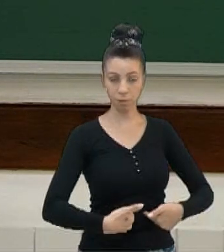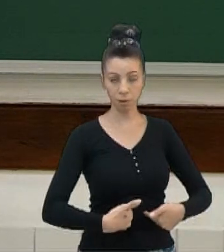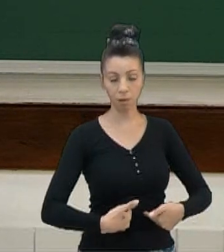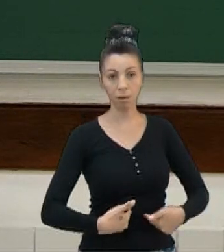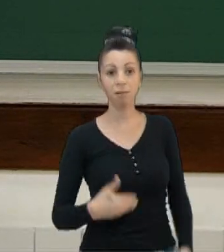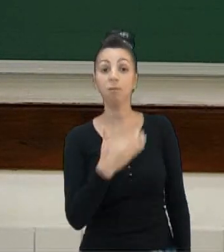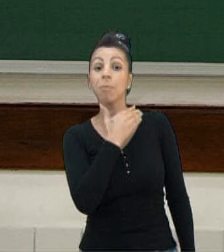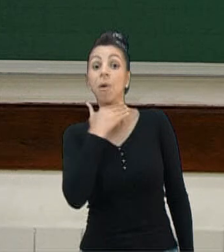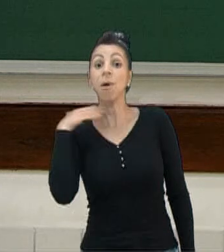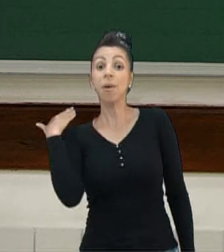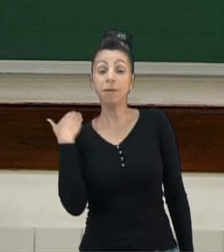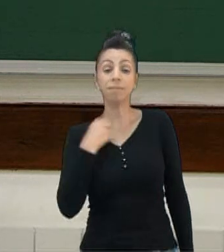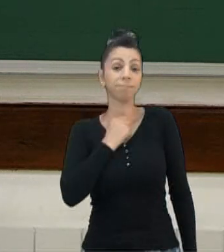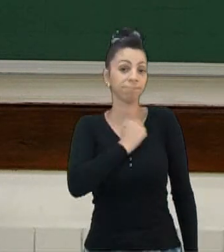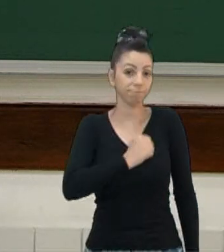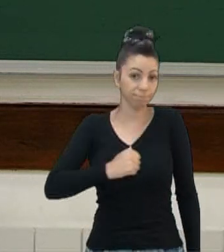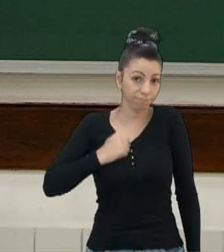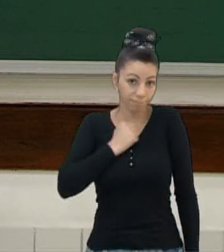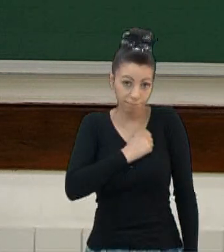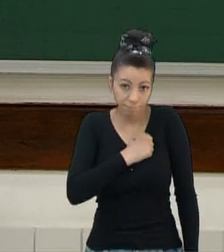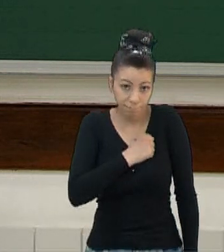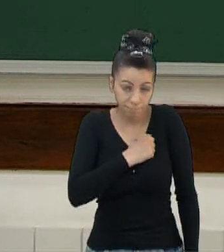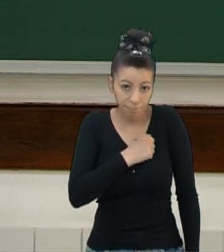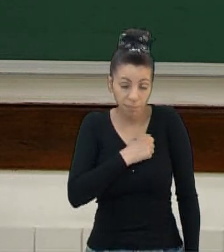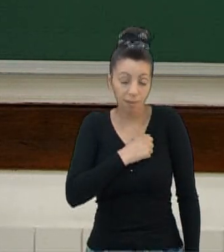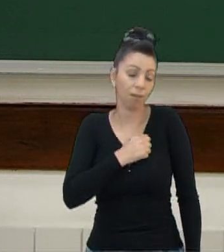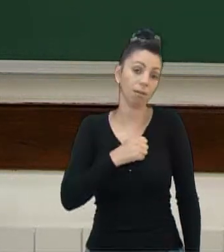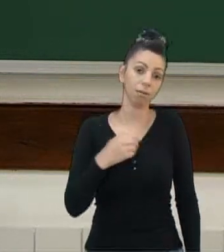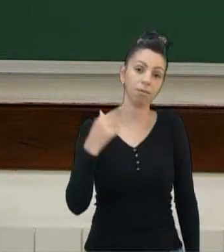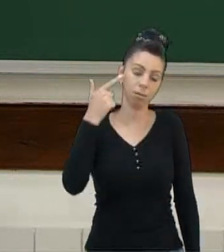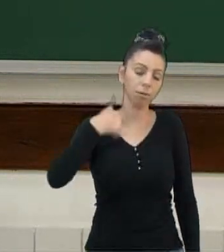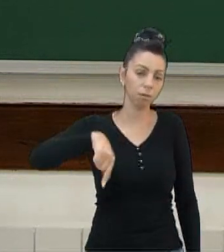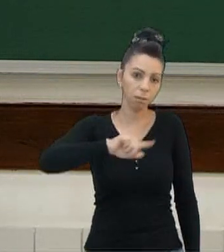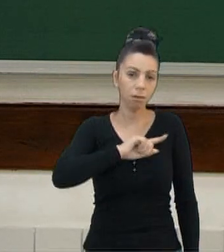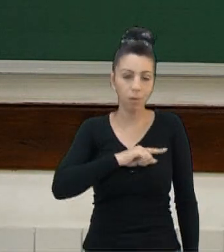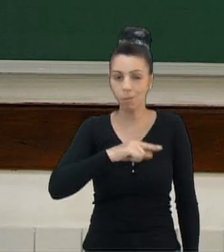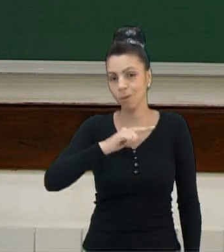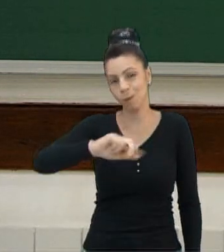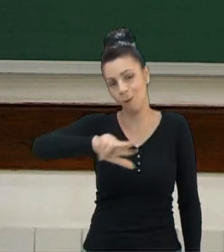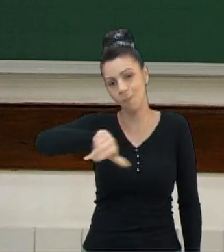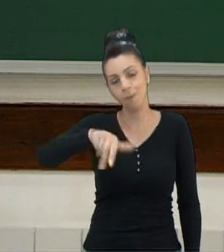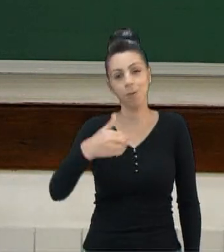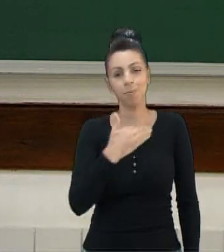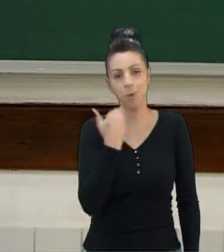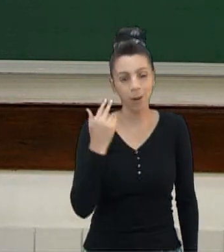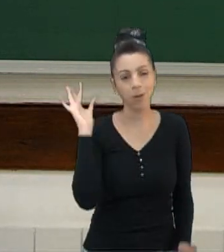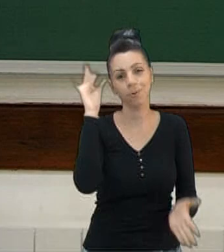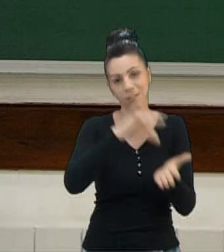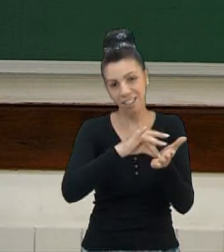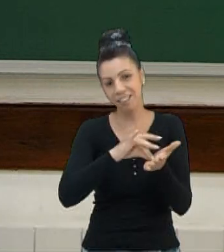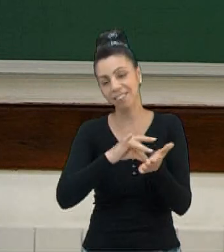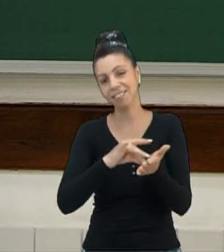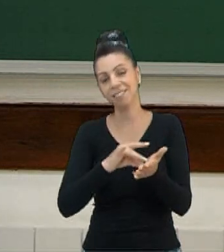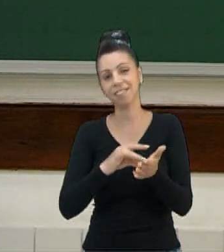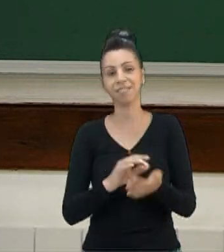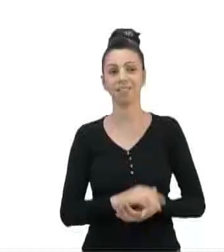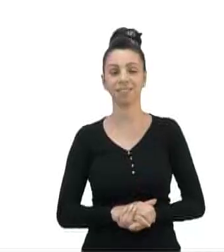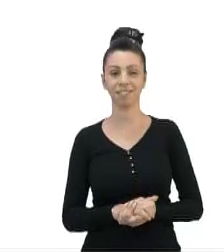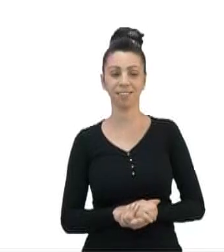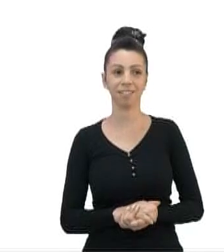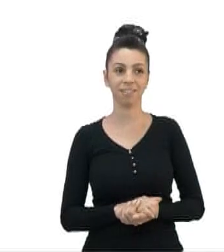de saudades, né? A gente não está morrendo, mas essa ideia desse exagero aqui, tá certo? Na letra C,